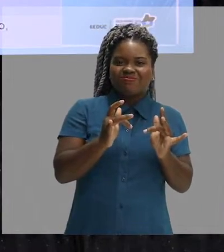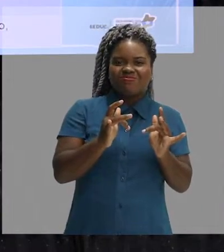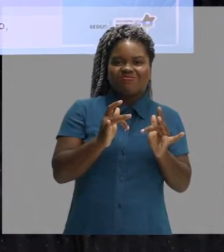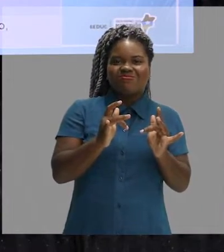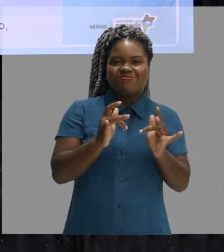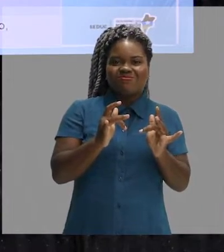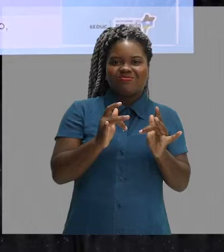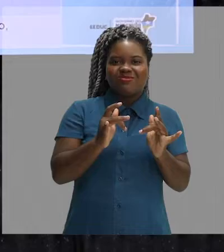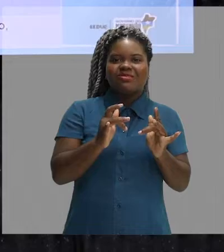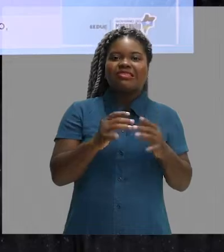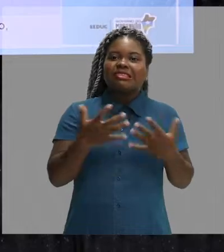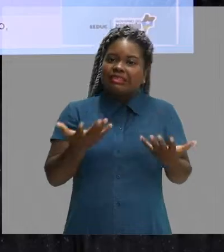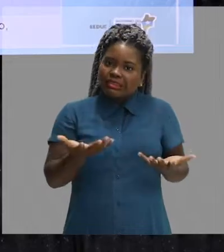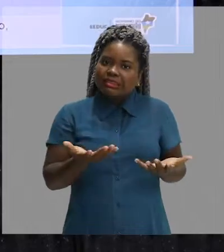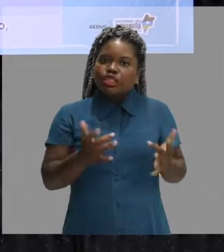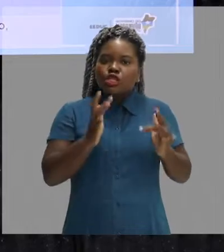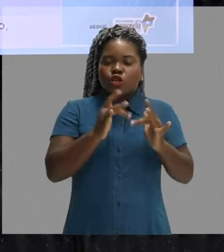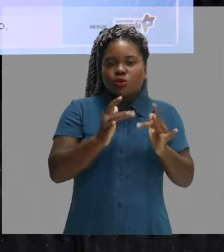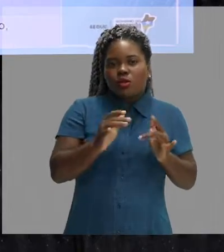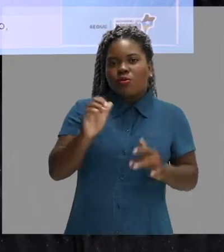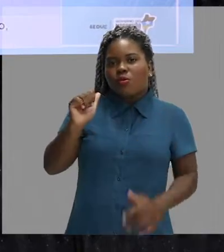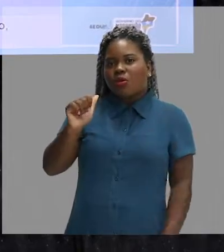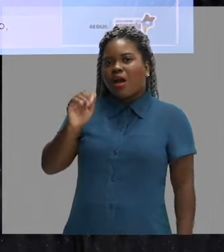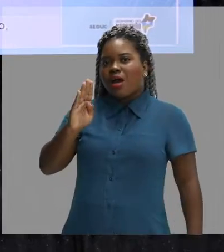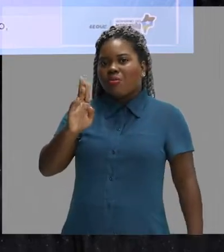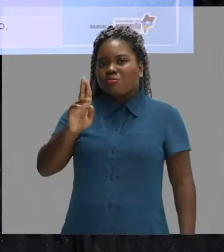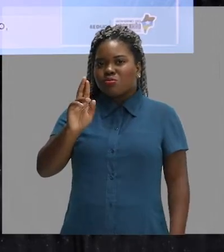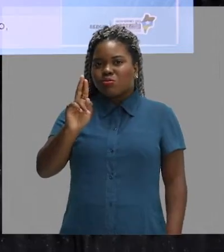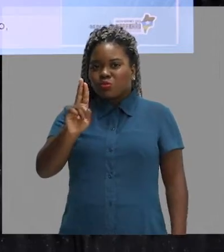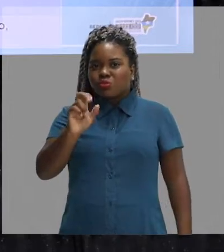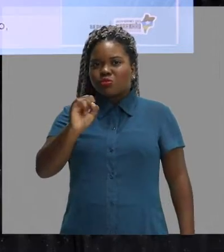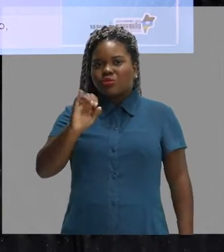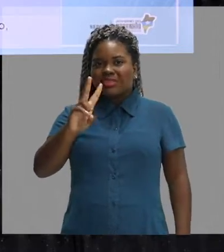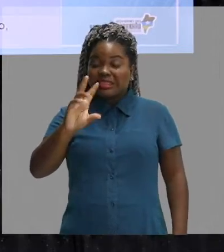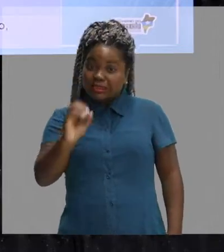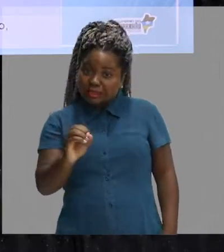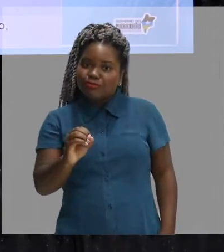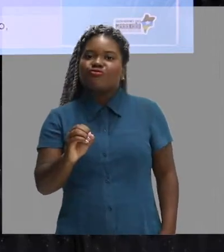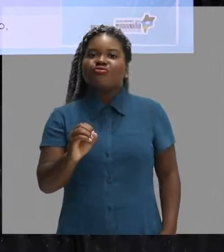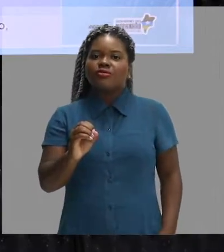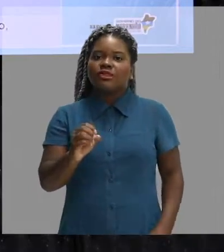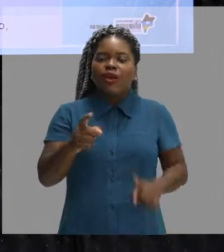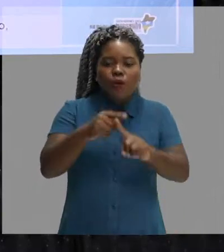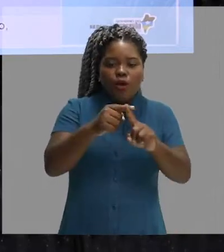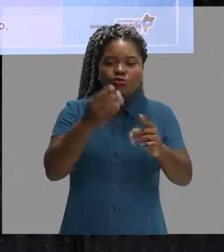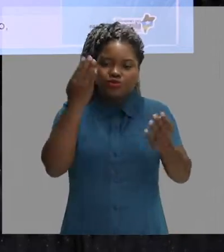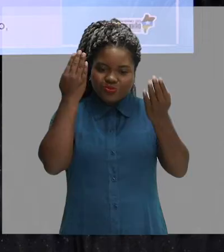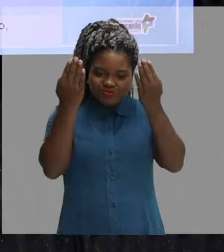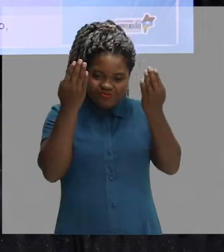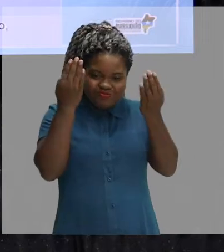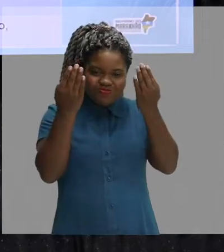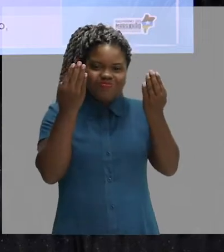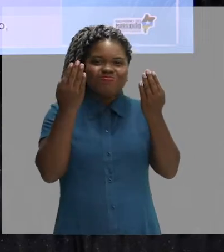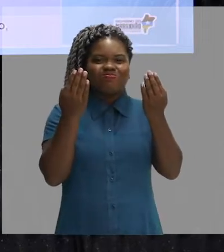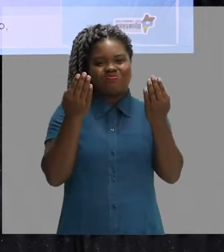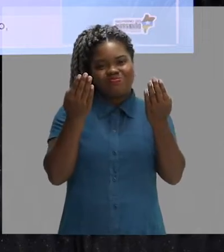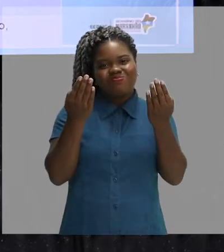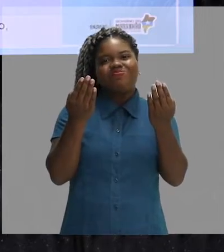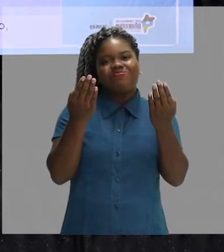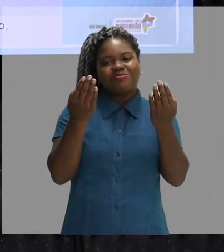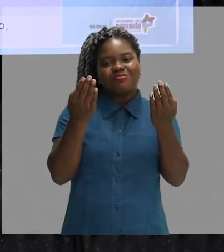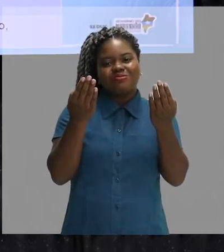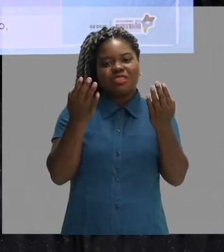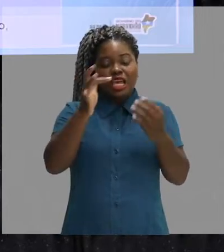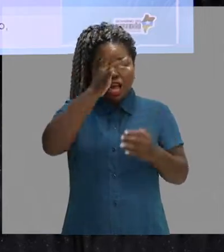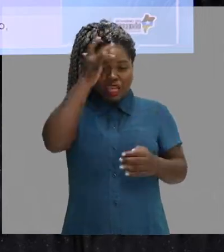Pode acontecer esse tipo de violência, a violência psicológica, mas nem sempre para os outros ela é perceptível.